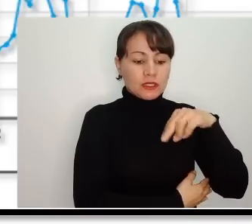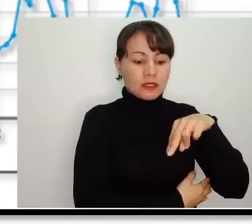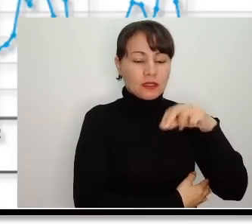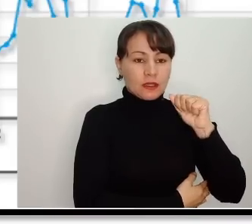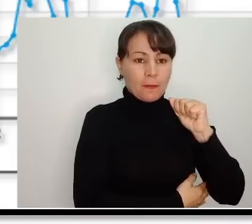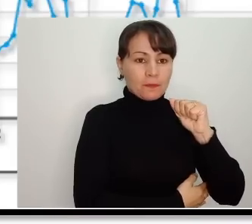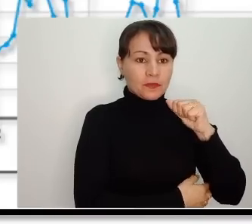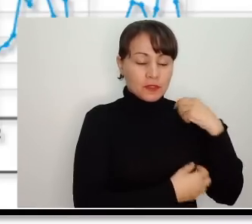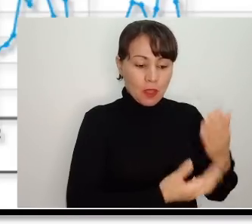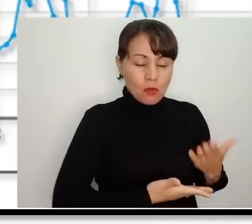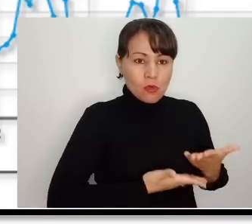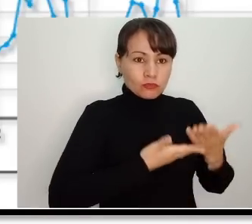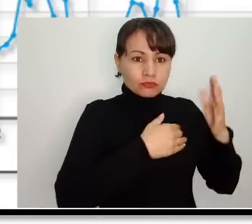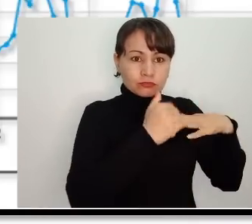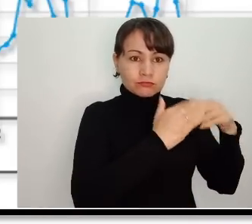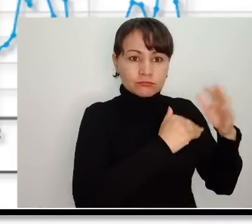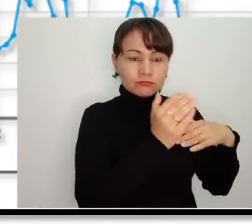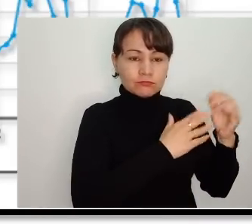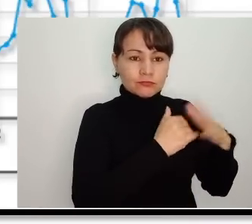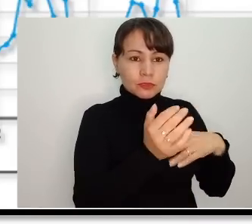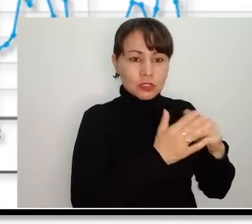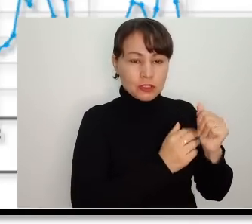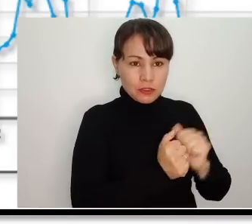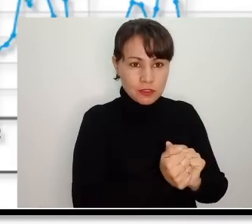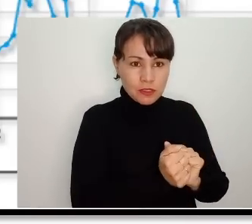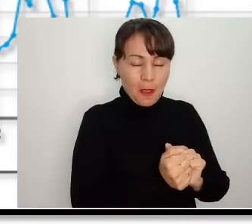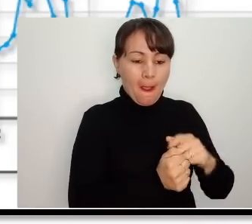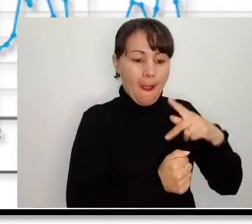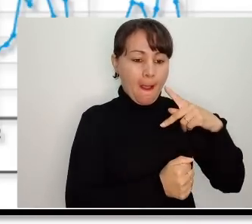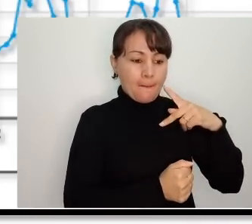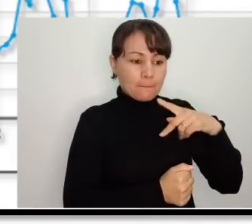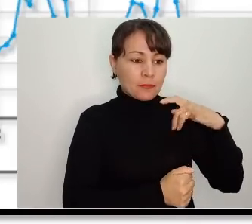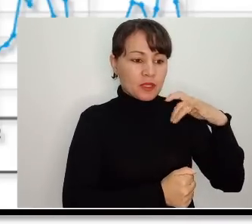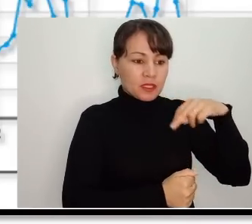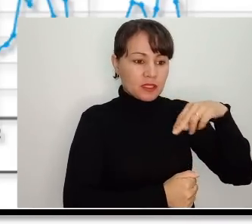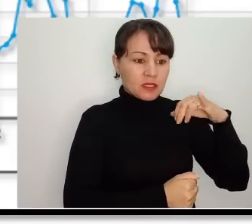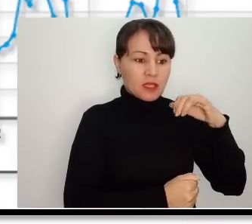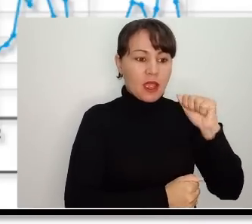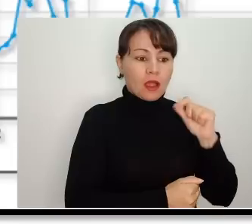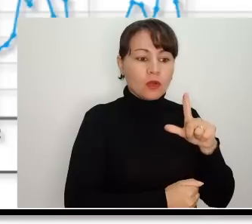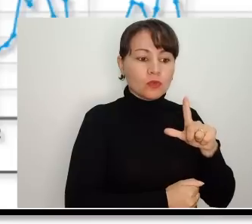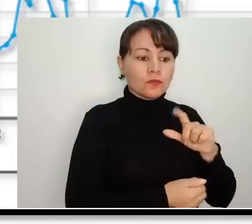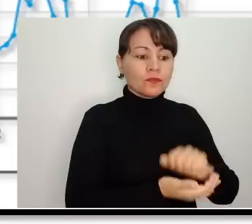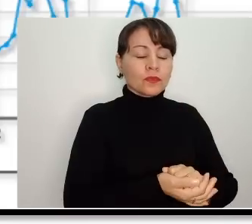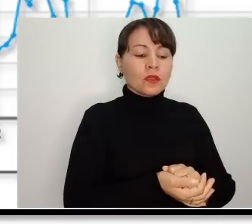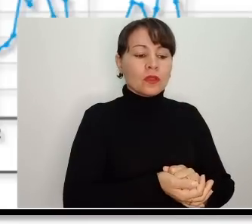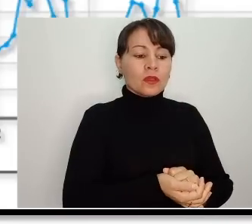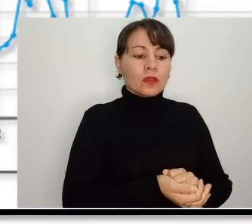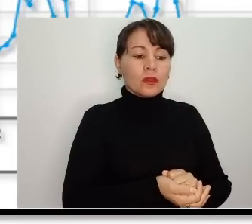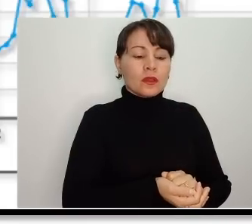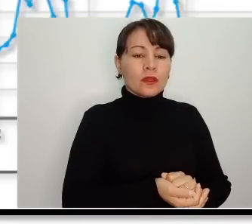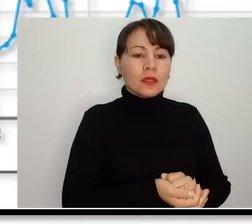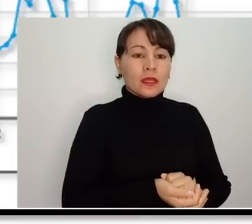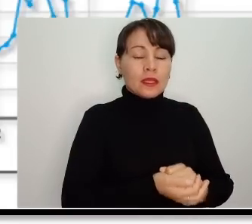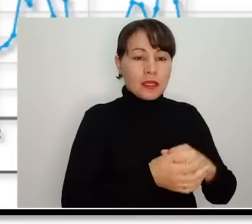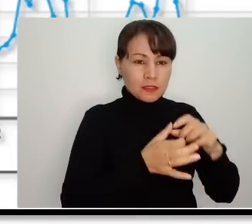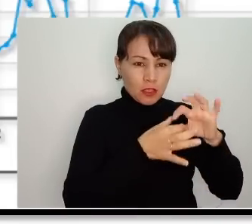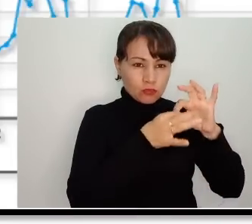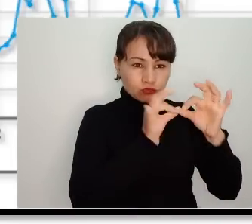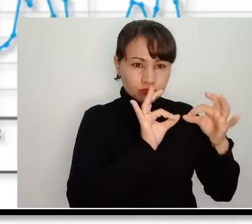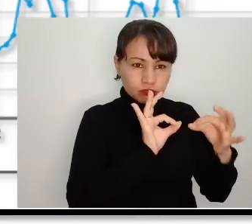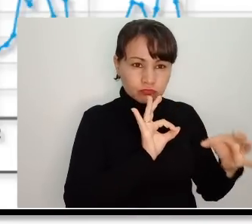que é produzido a partir da glândula pineal, localizada no diencéfalo.